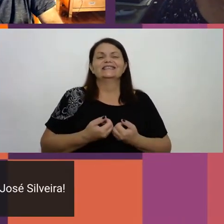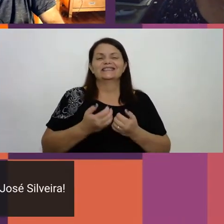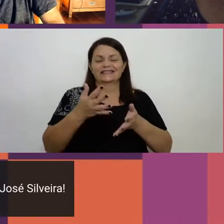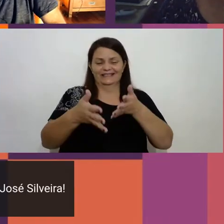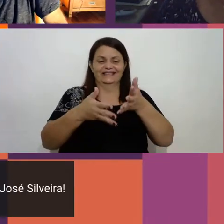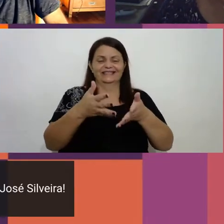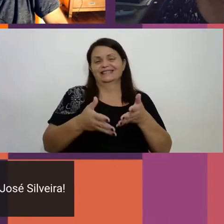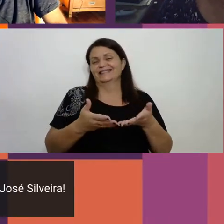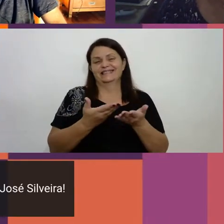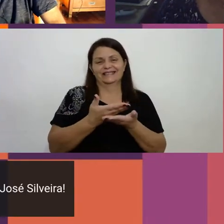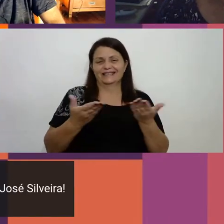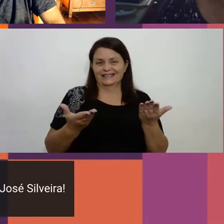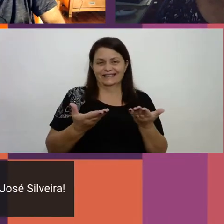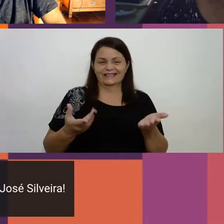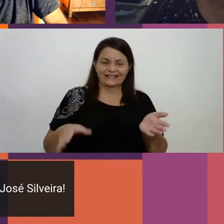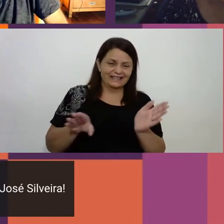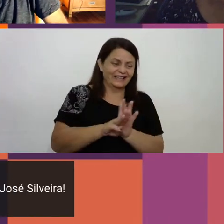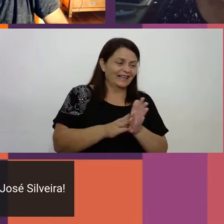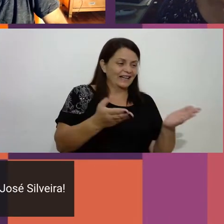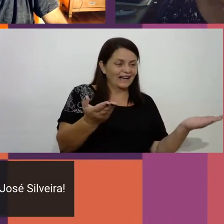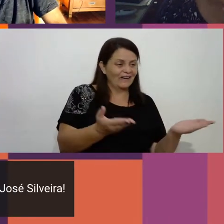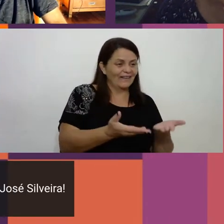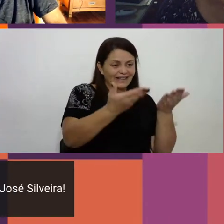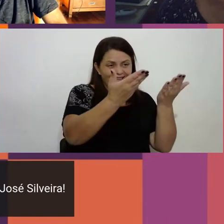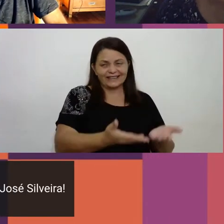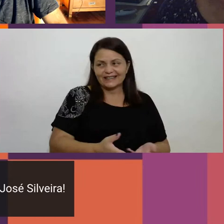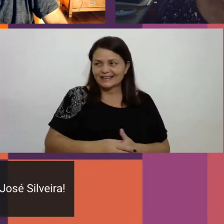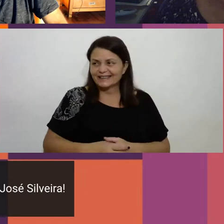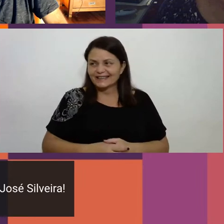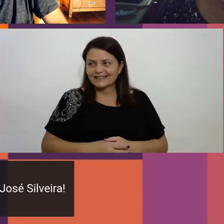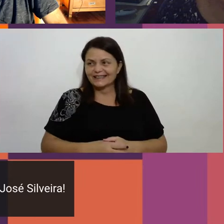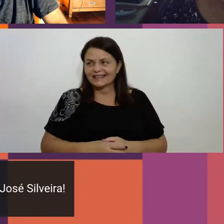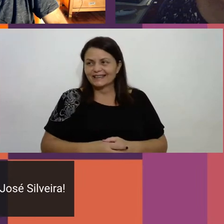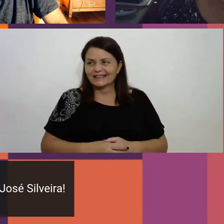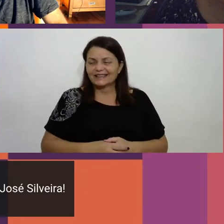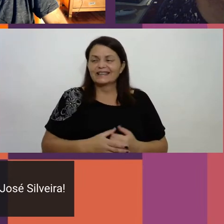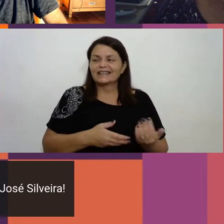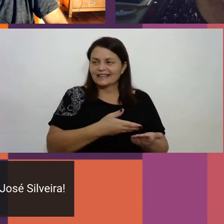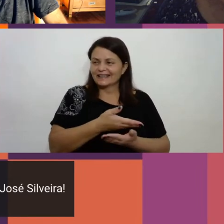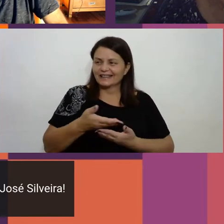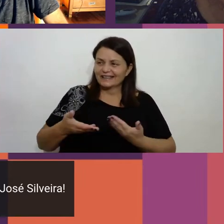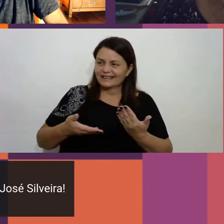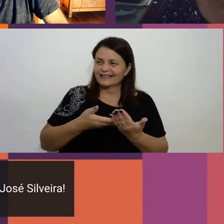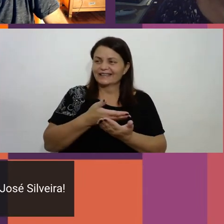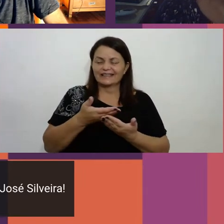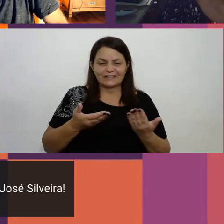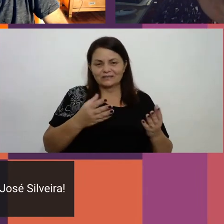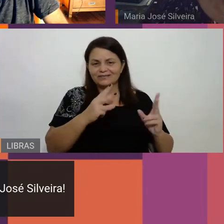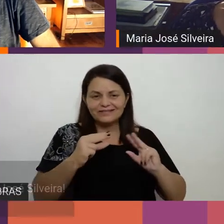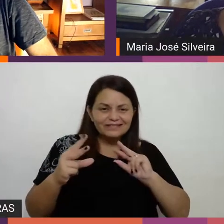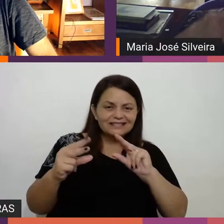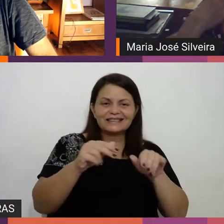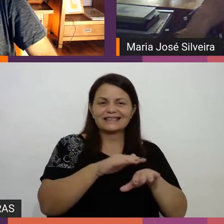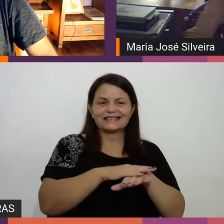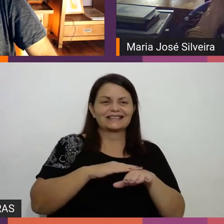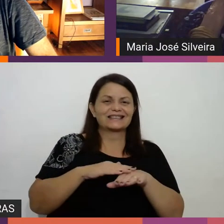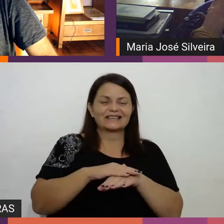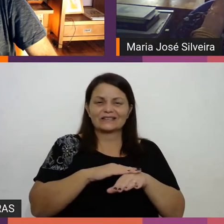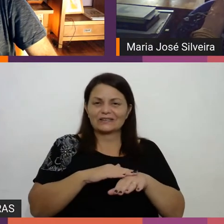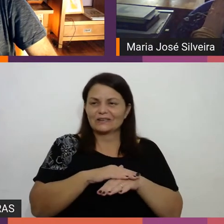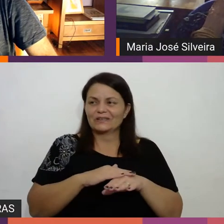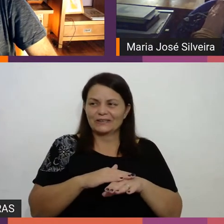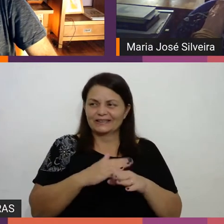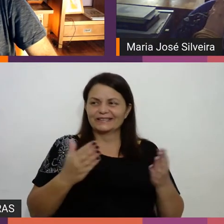a forma que acabou de chegar aqui e que com quem eu estarei conversando às